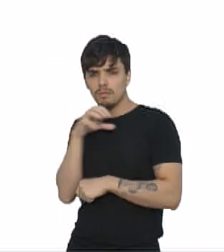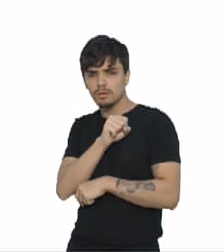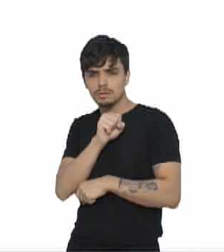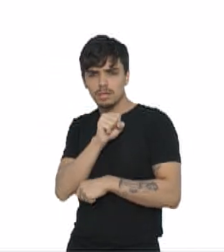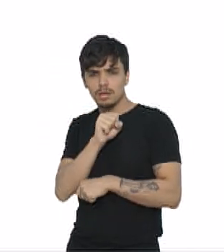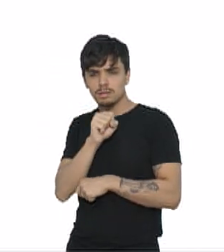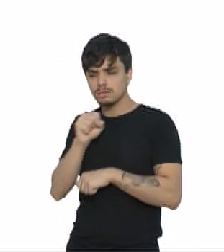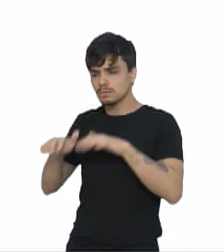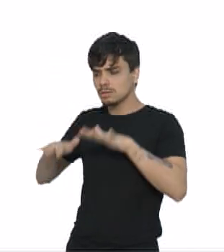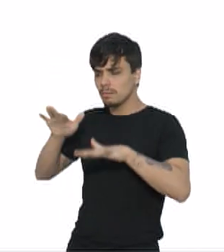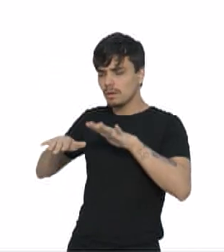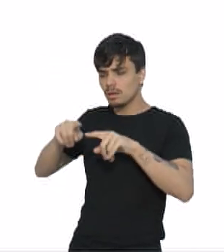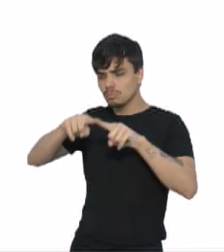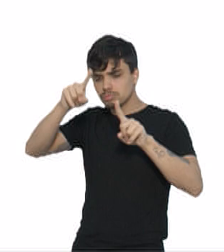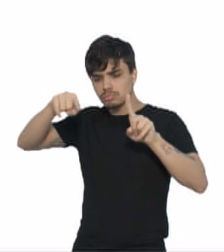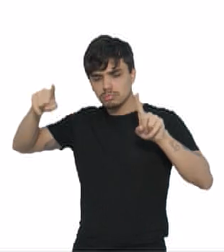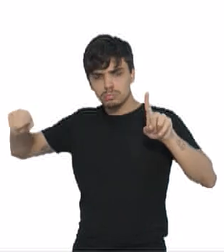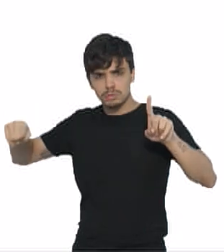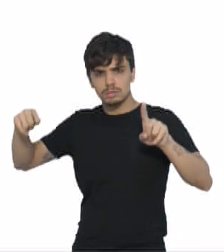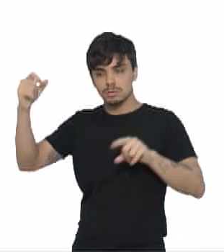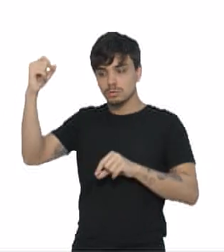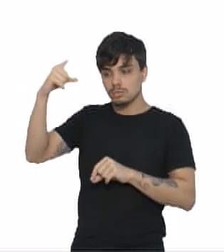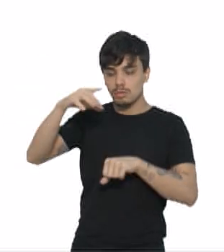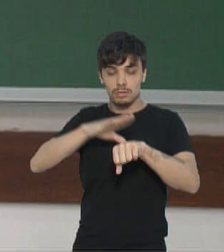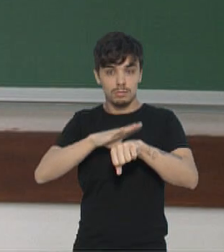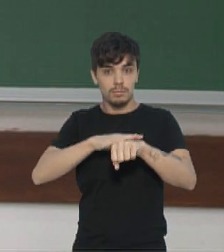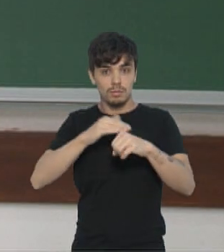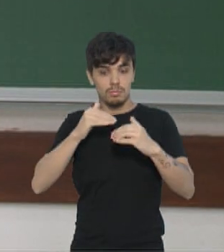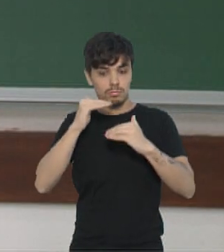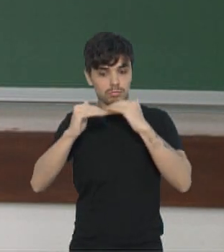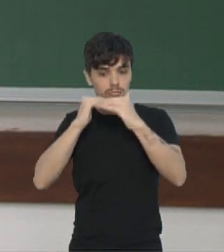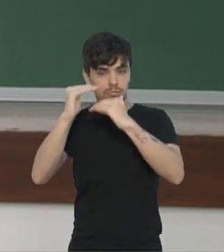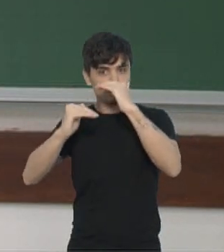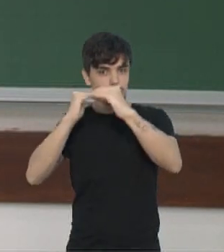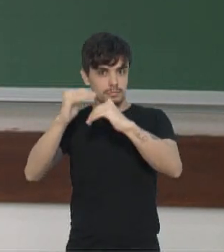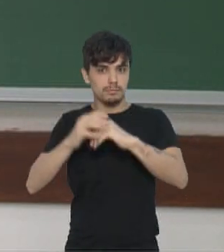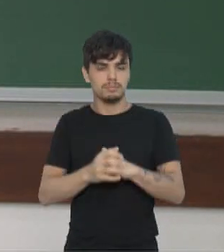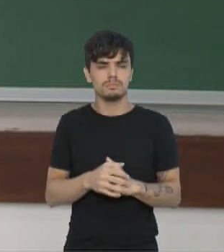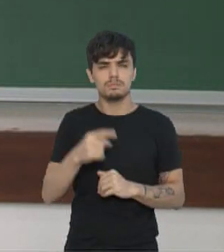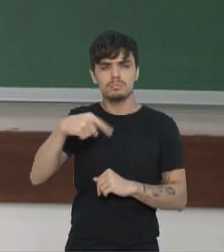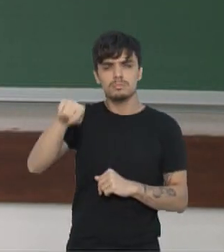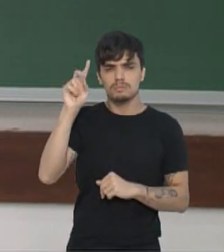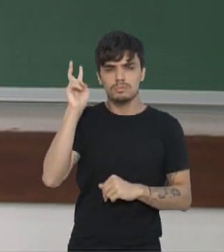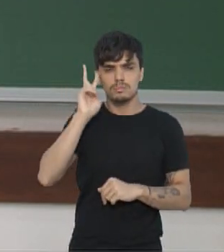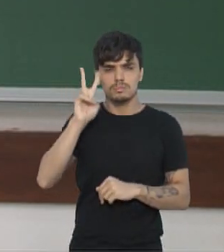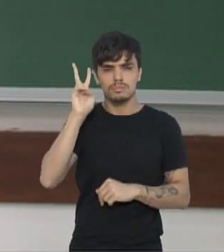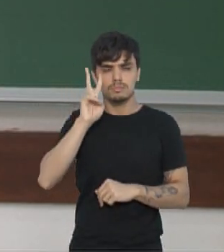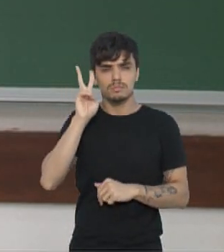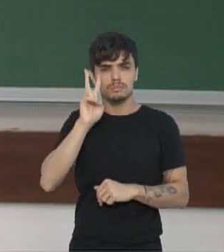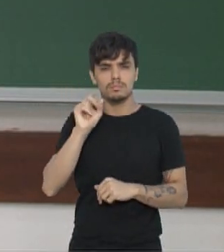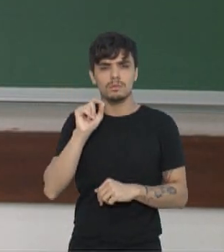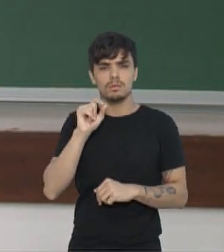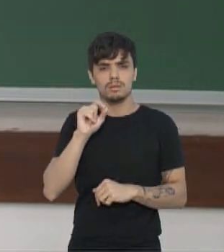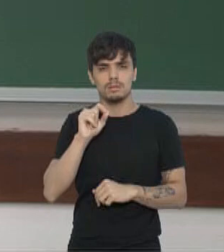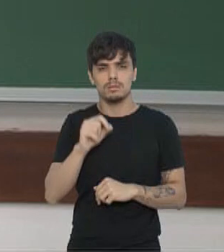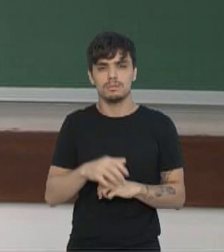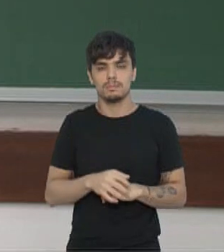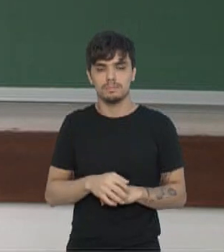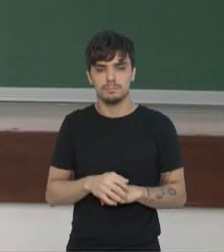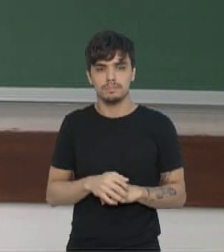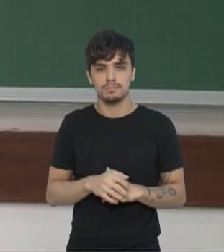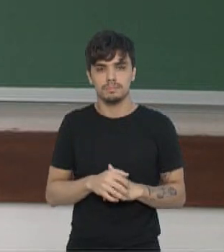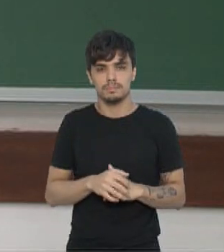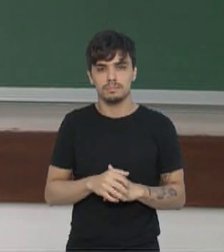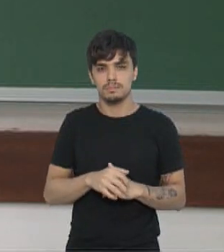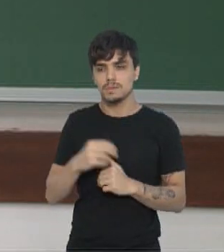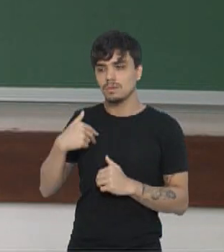do Sol e o tempo percorrido. Então, lembra que não só quando a gente